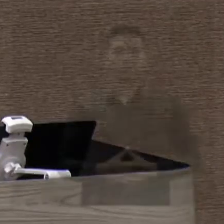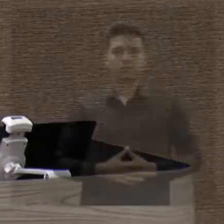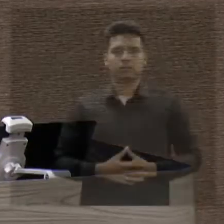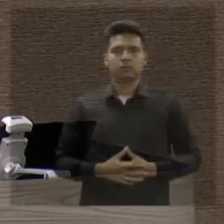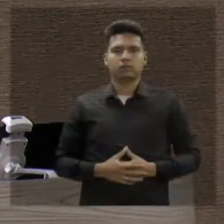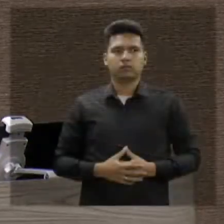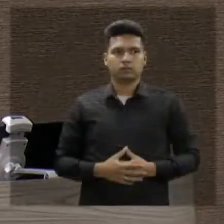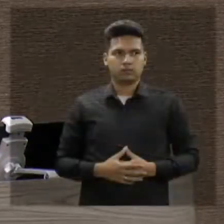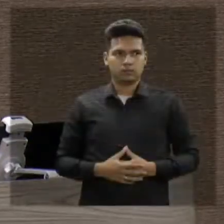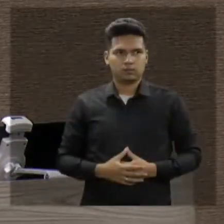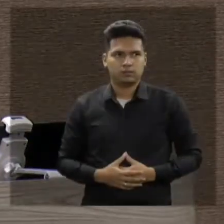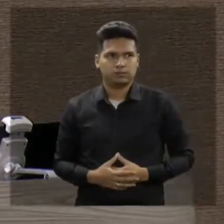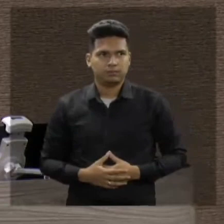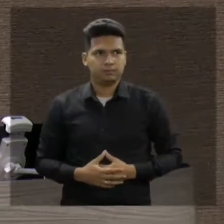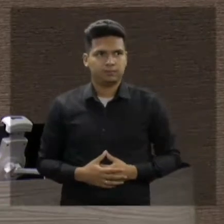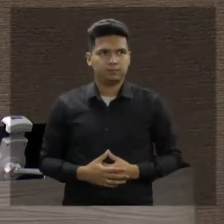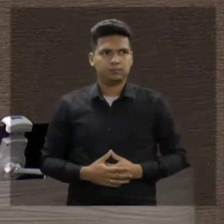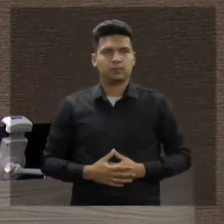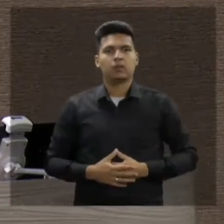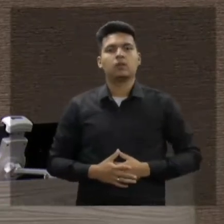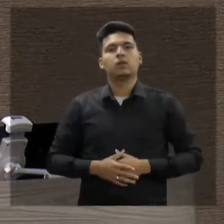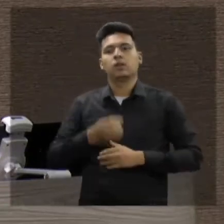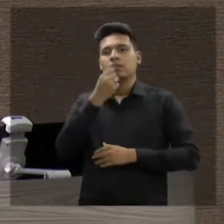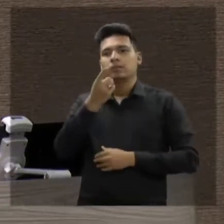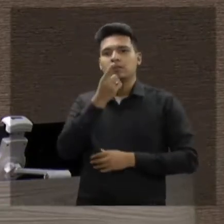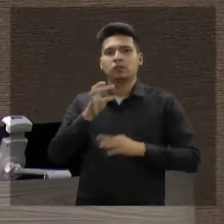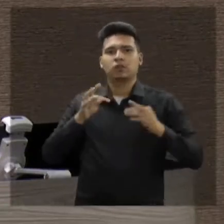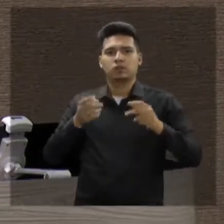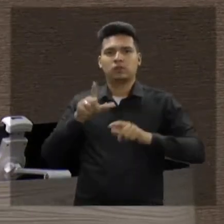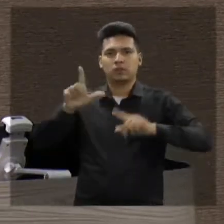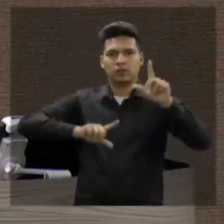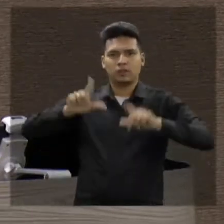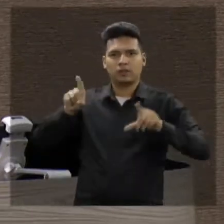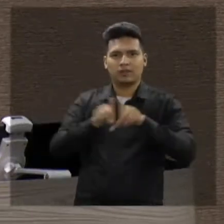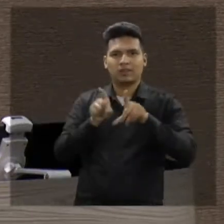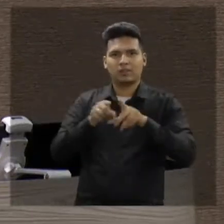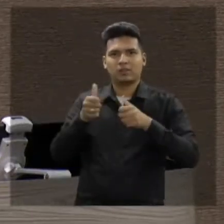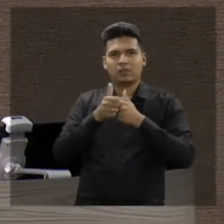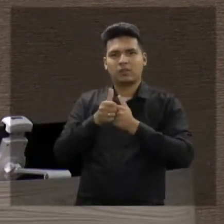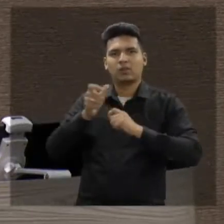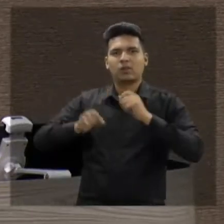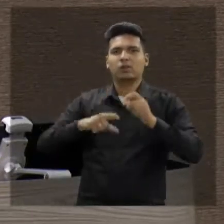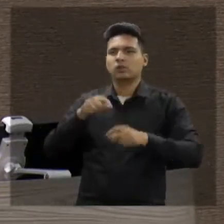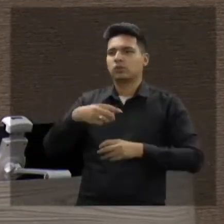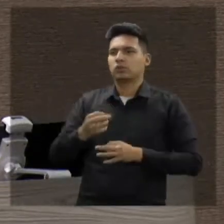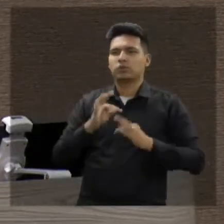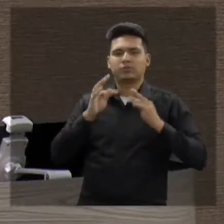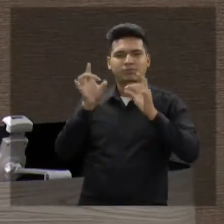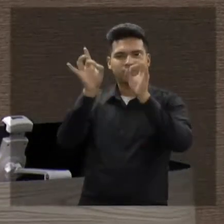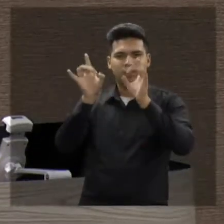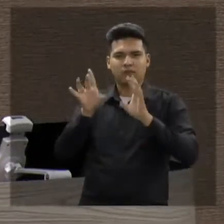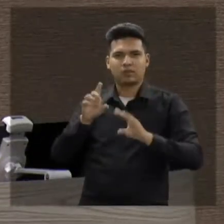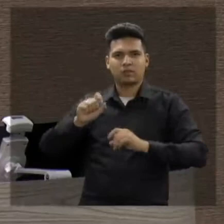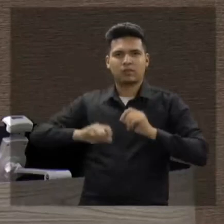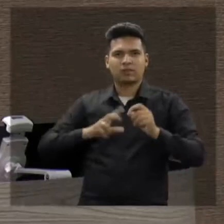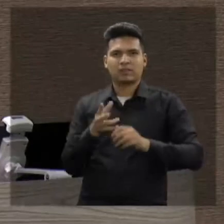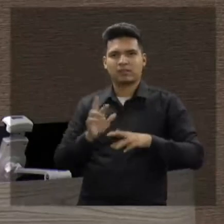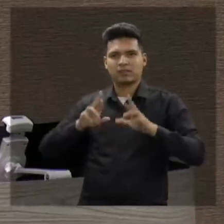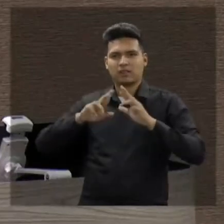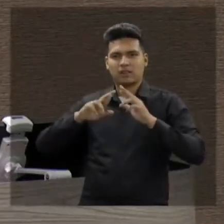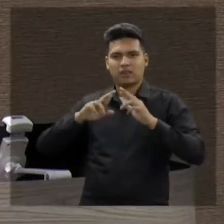Augusta casa Bom dia toda a imprensa presente a todos que nos dão o privilégio dessa